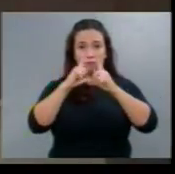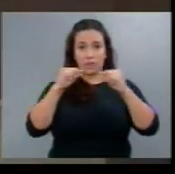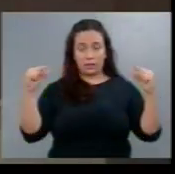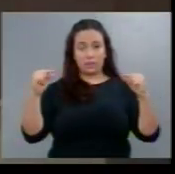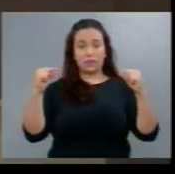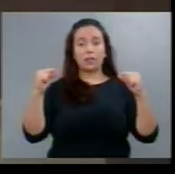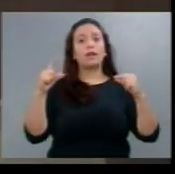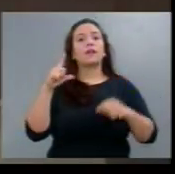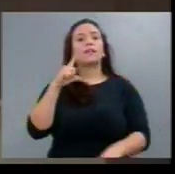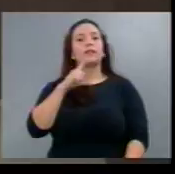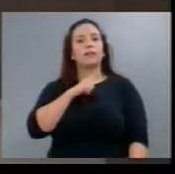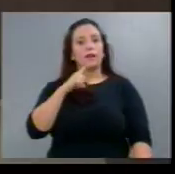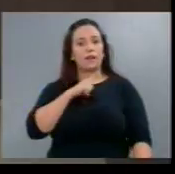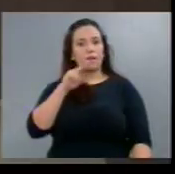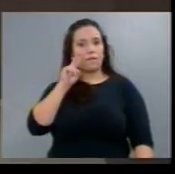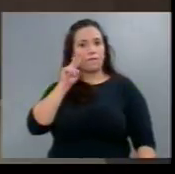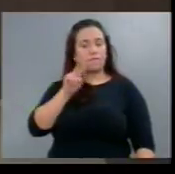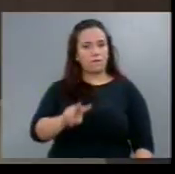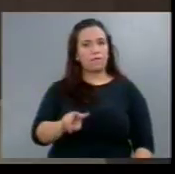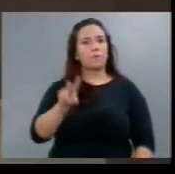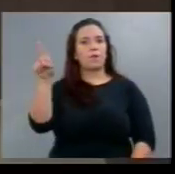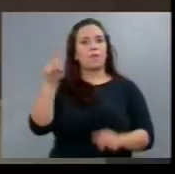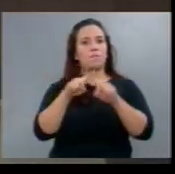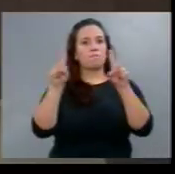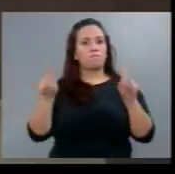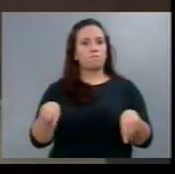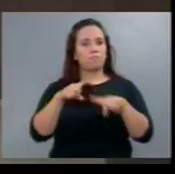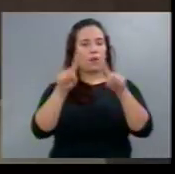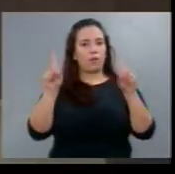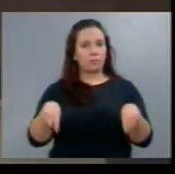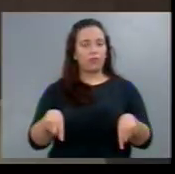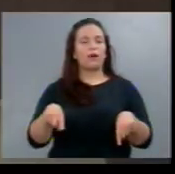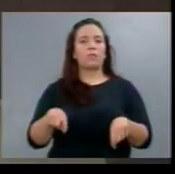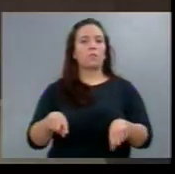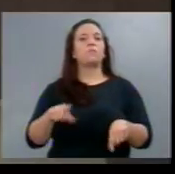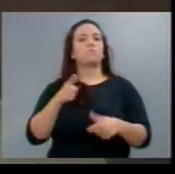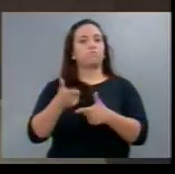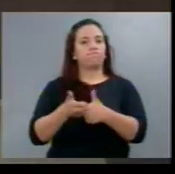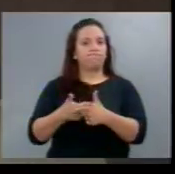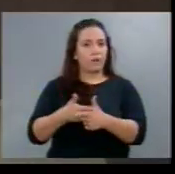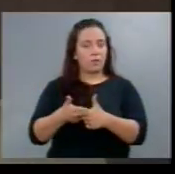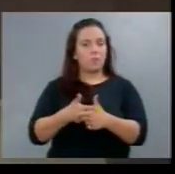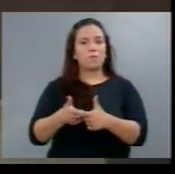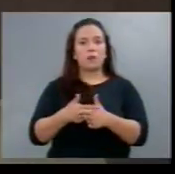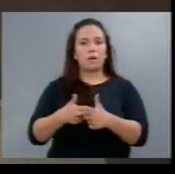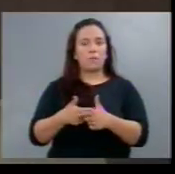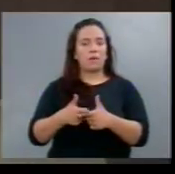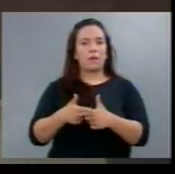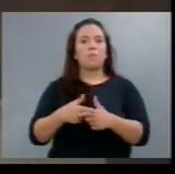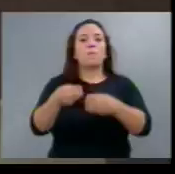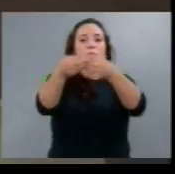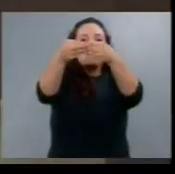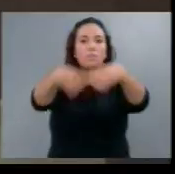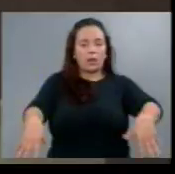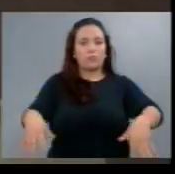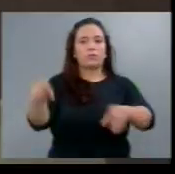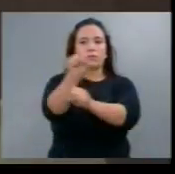estão vendo que a agenda é uma agenda recessiva. Ela não